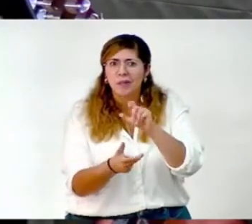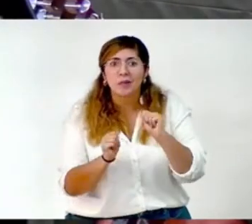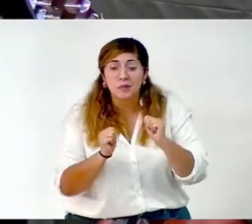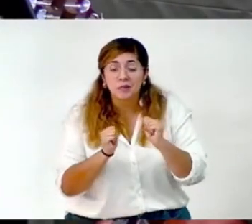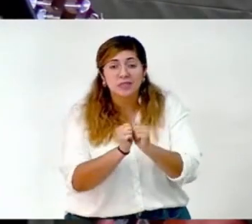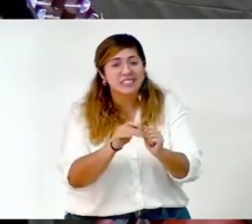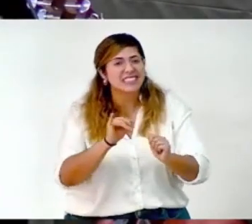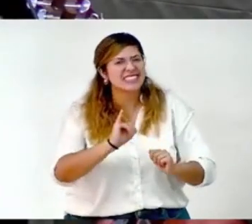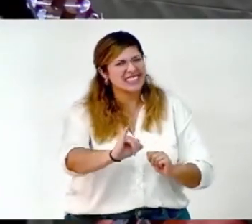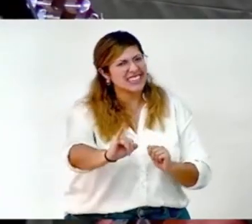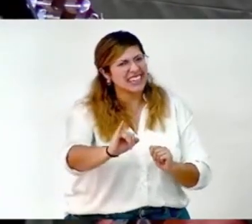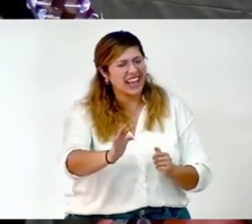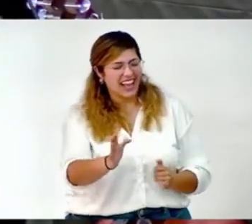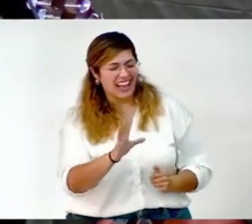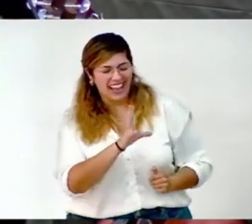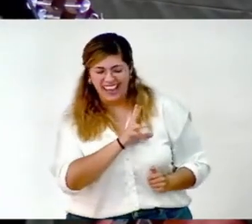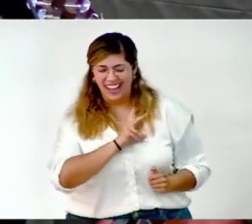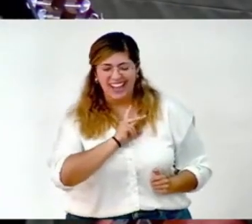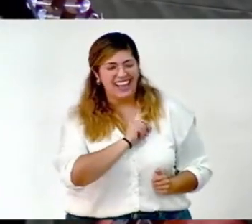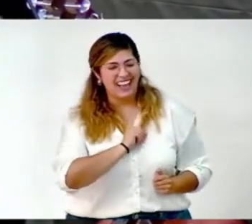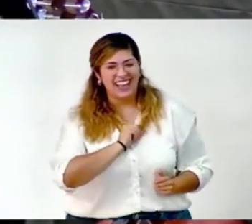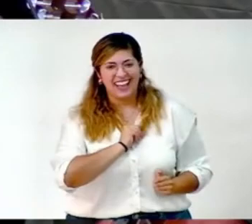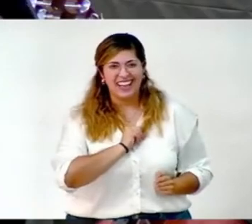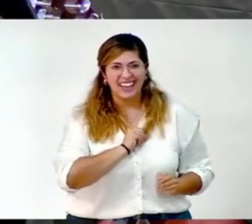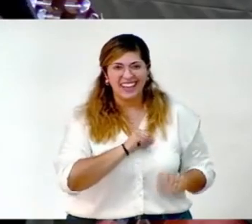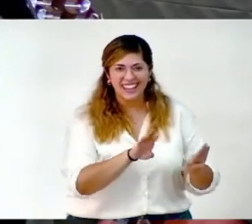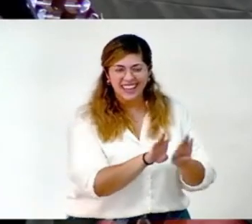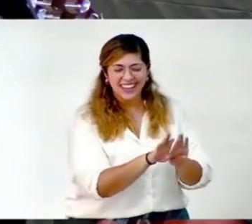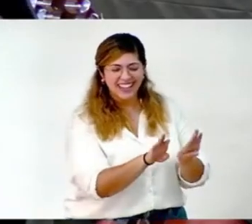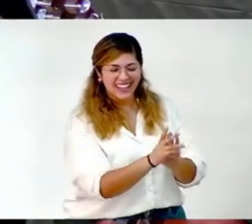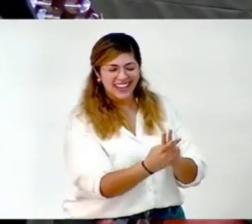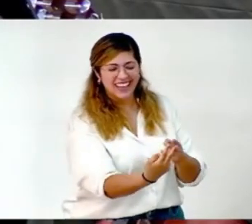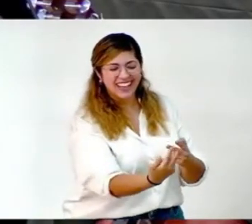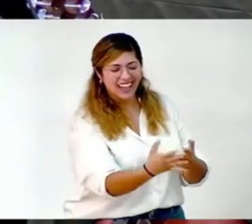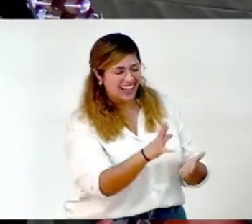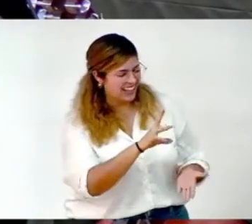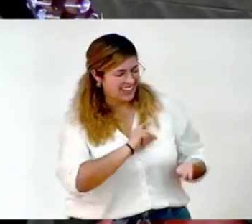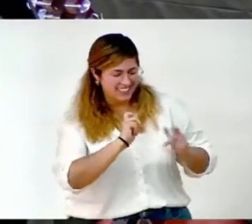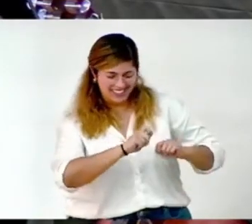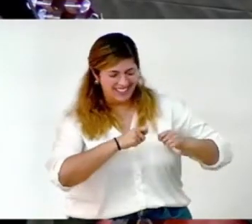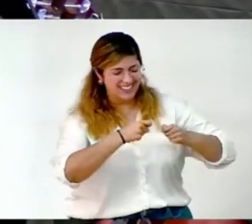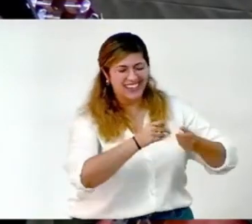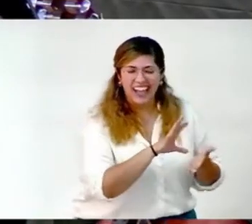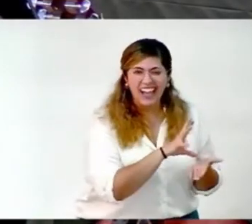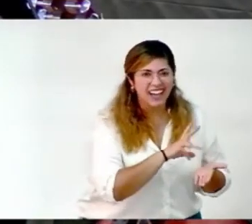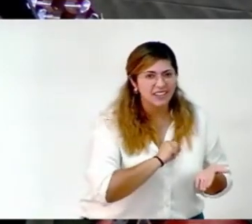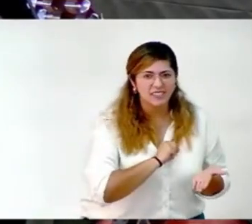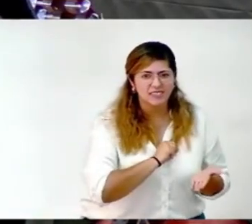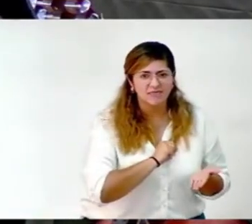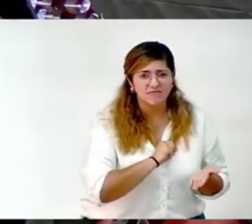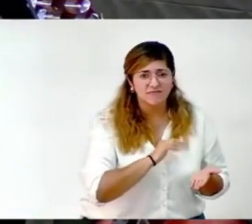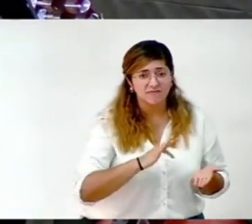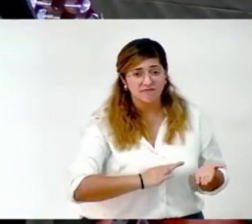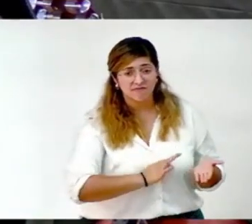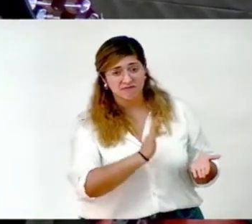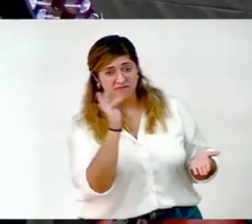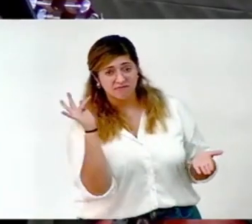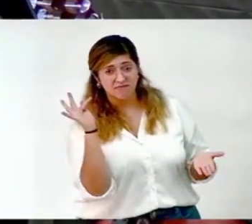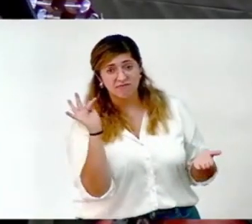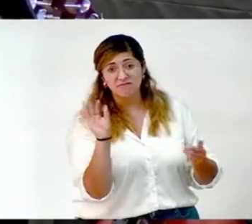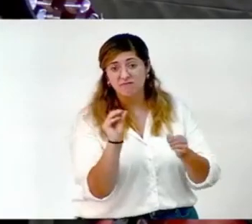amam, que recompensa tendes? Não fazem os publicanos também o